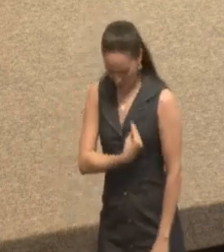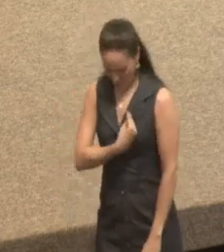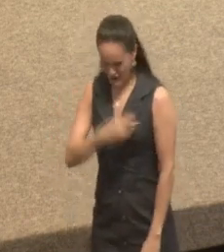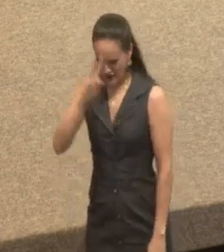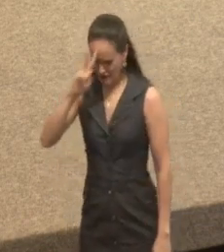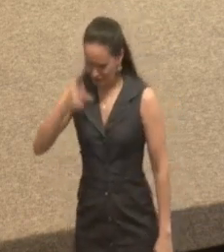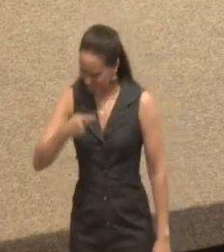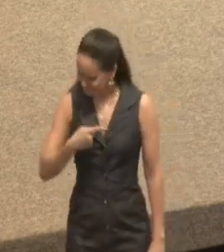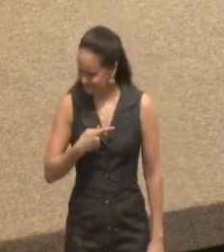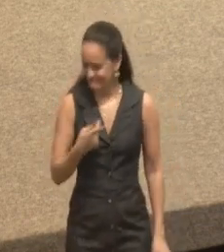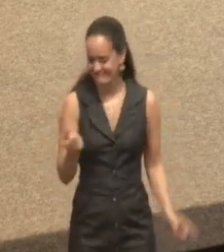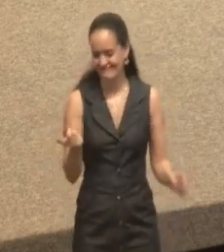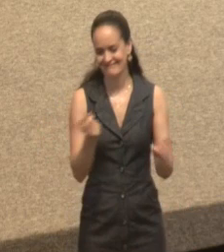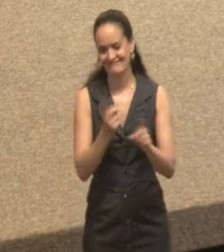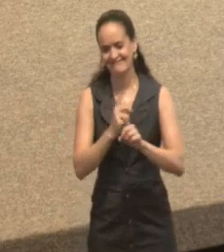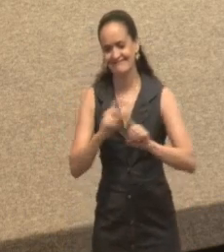Eu não sou mais eu,